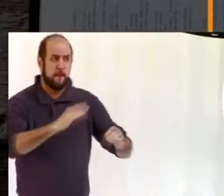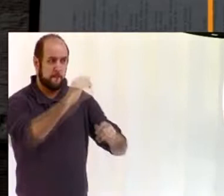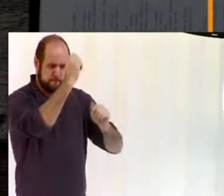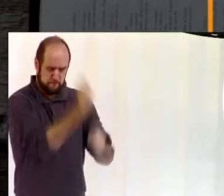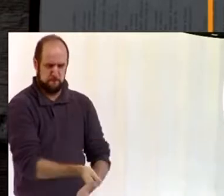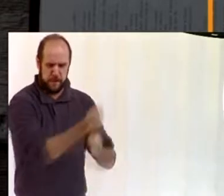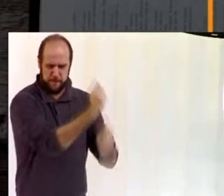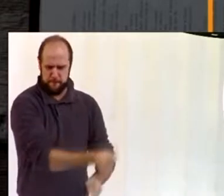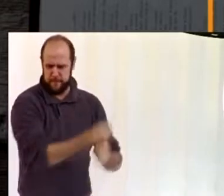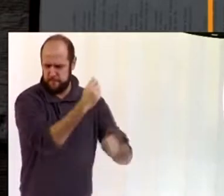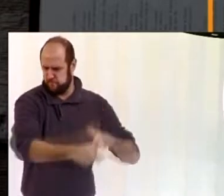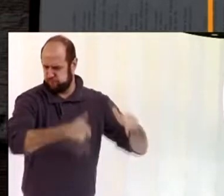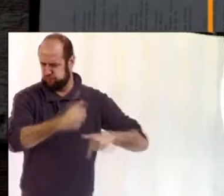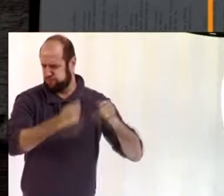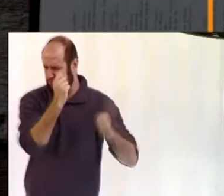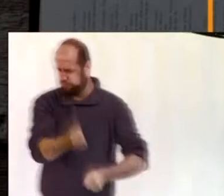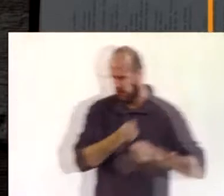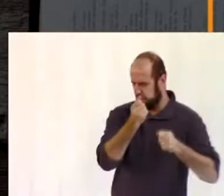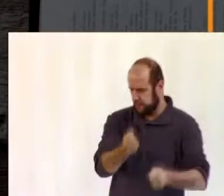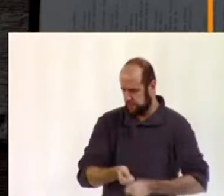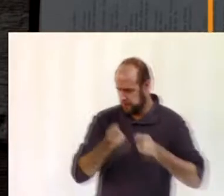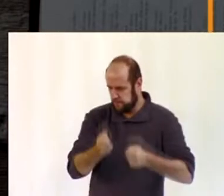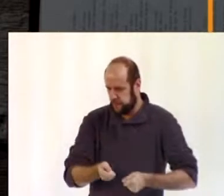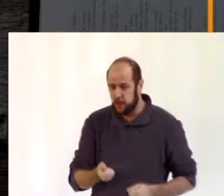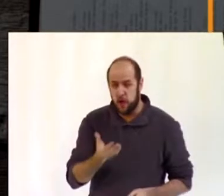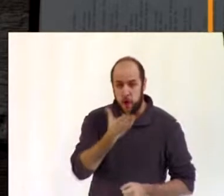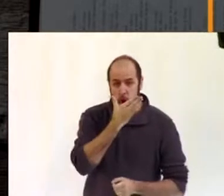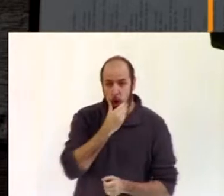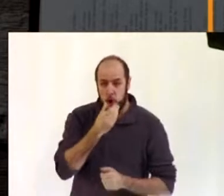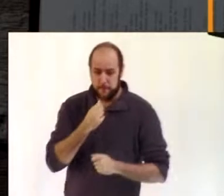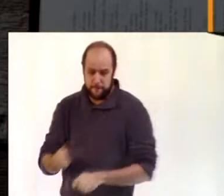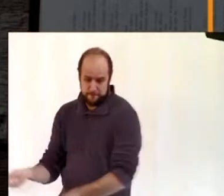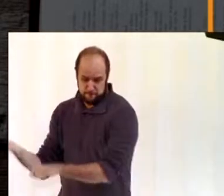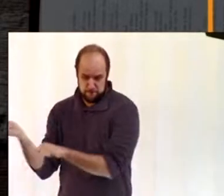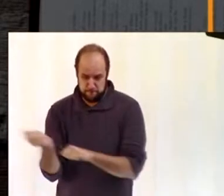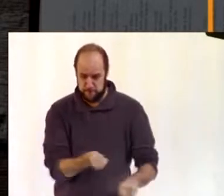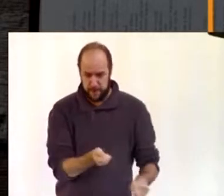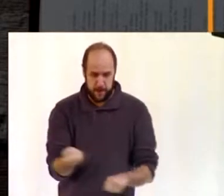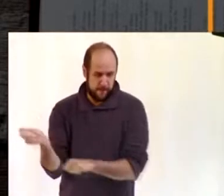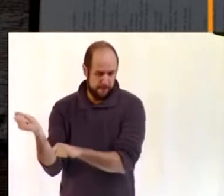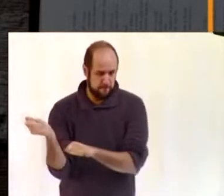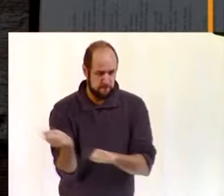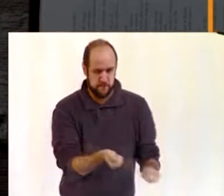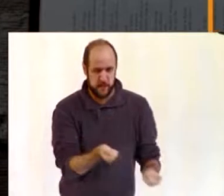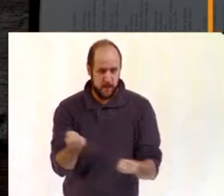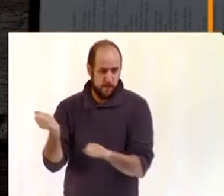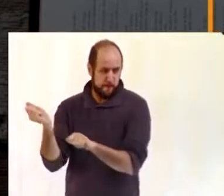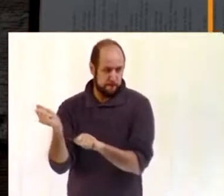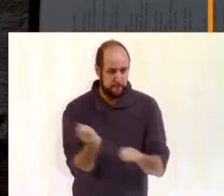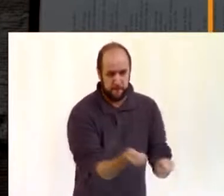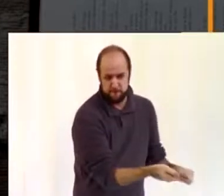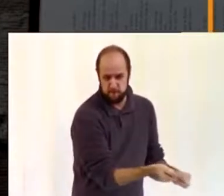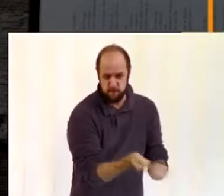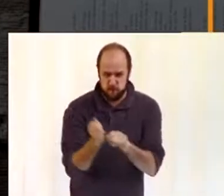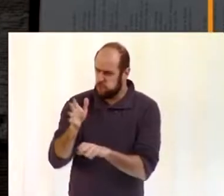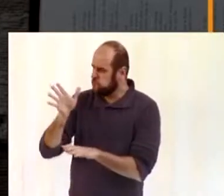que enquanto um deles derrubava um tronco, o machado caiu na